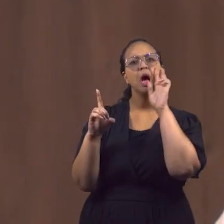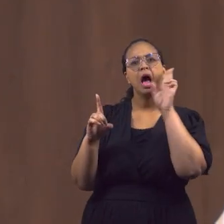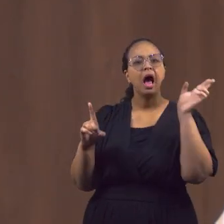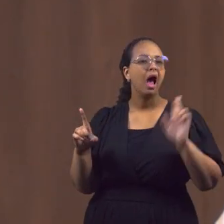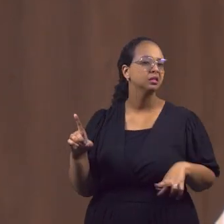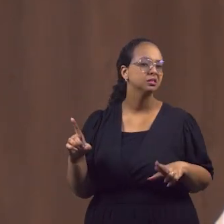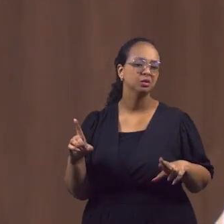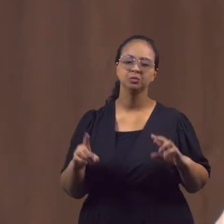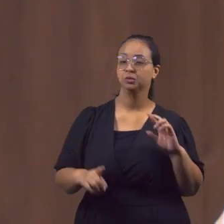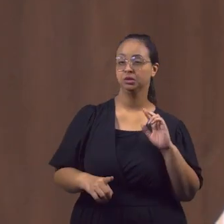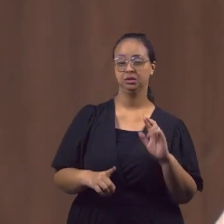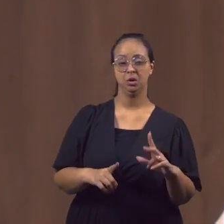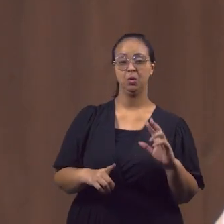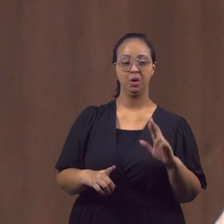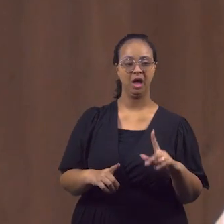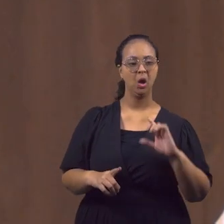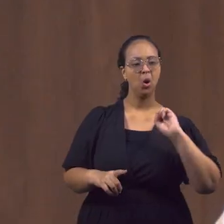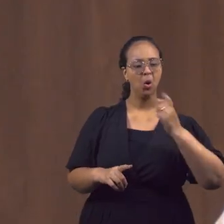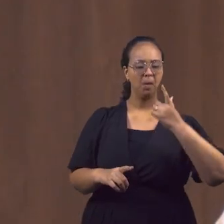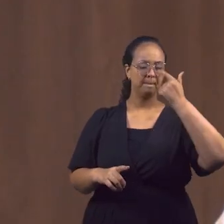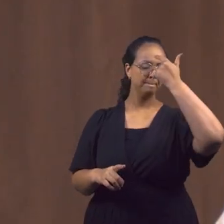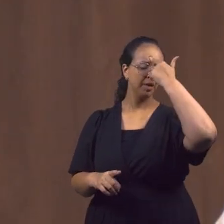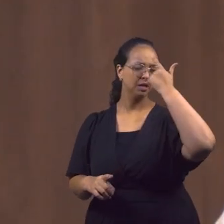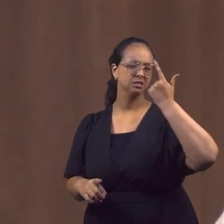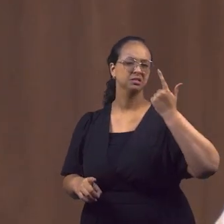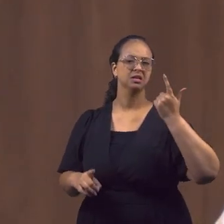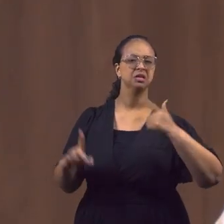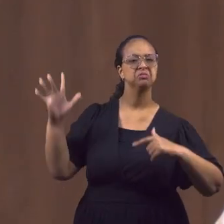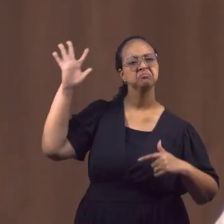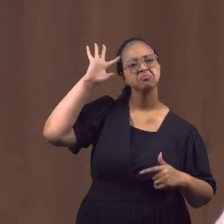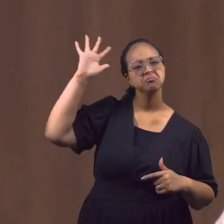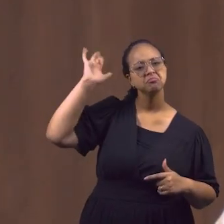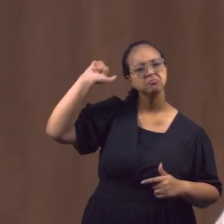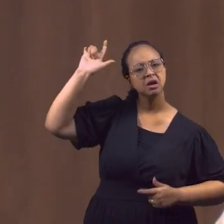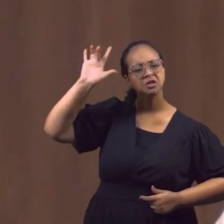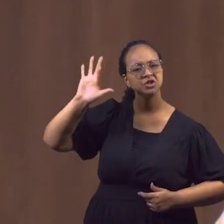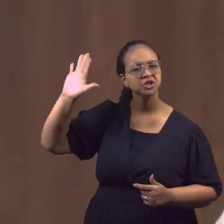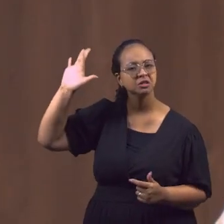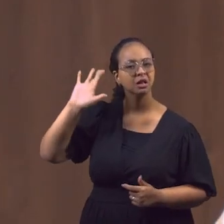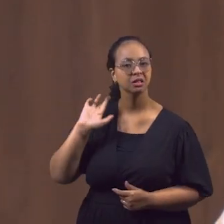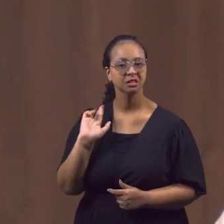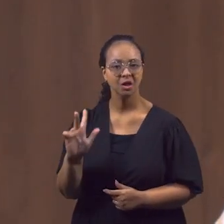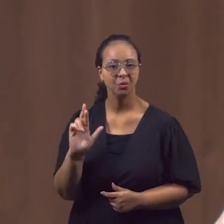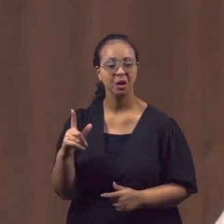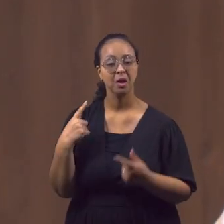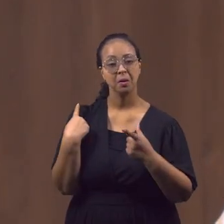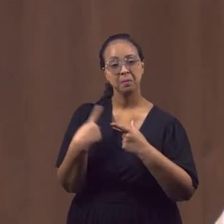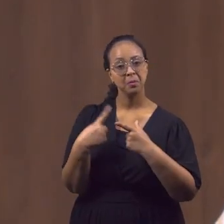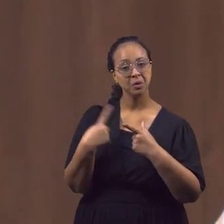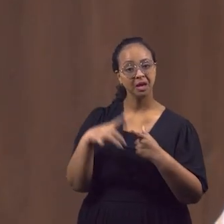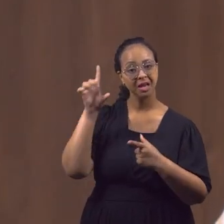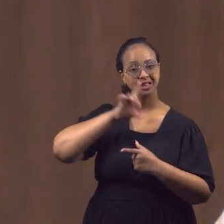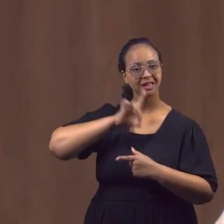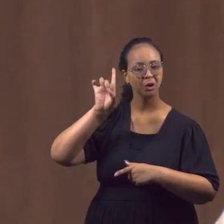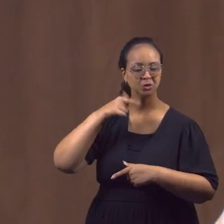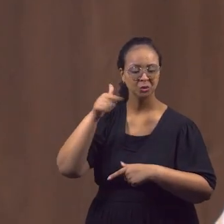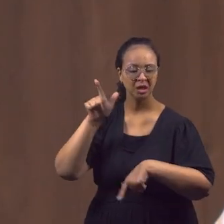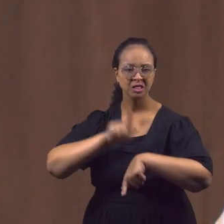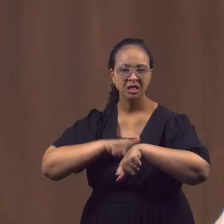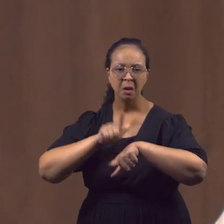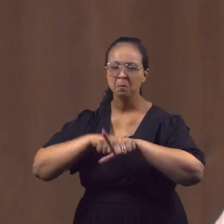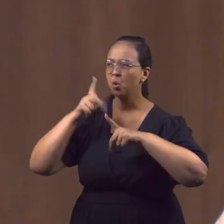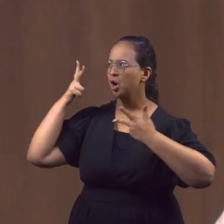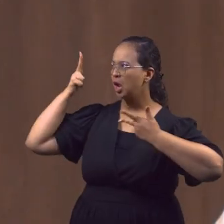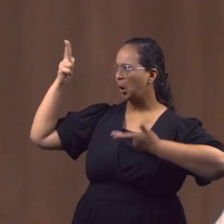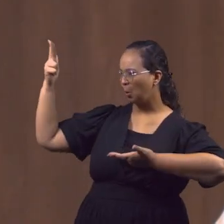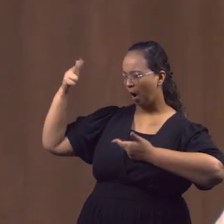ótica da razão, aquilo que nós pensamos ou achamos, porque diz a Bíblia que um dia para Deus são como